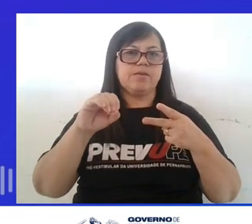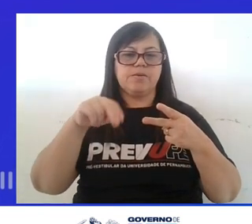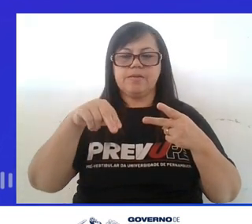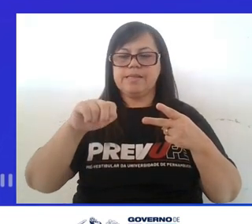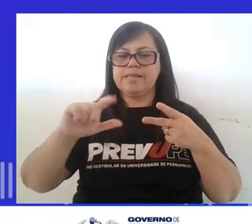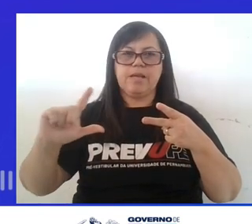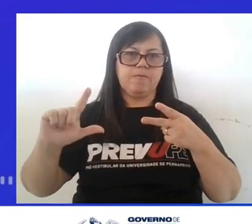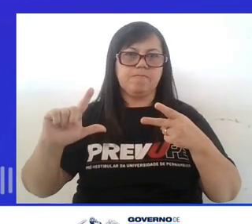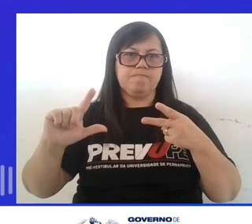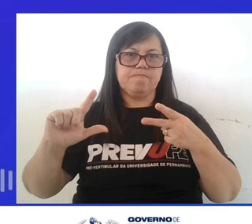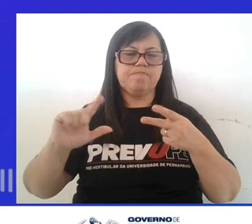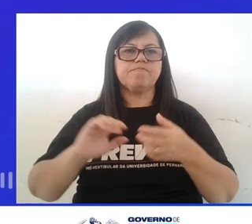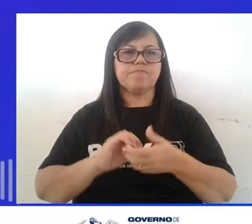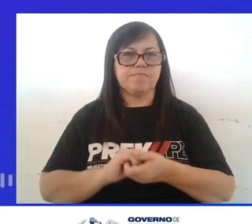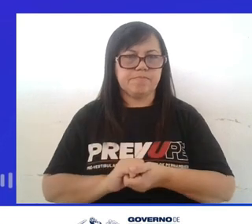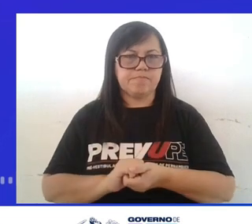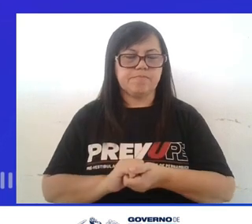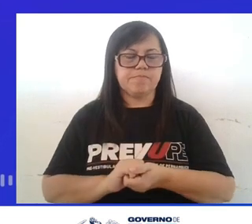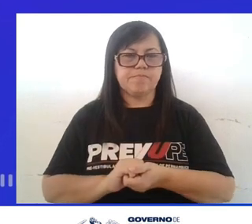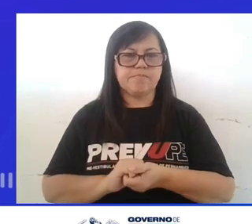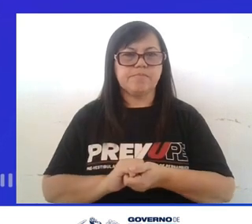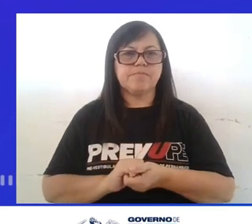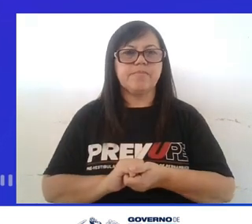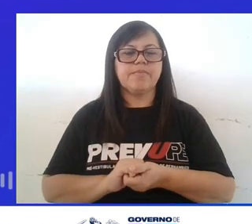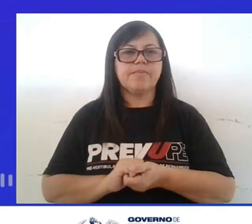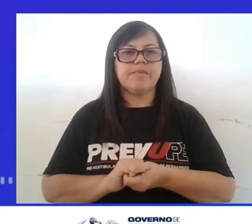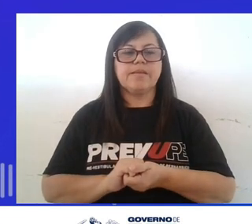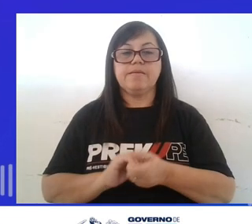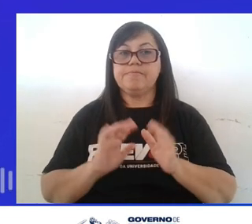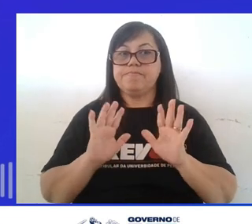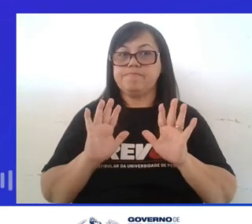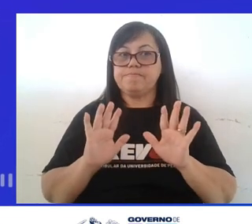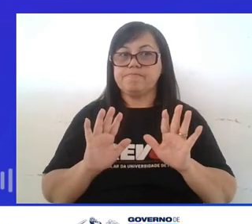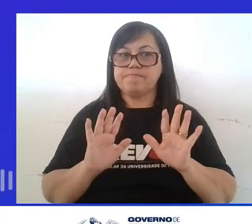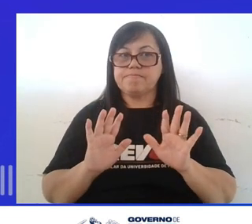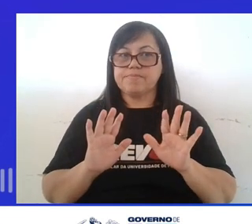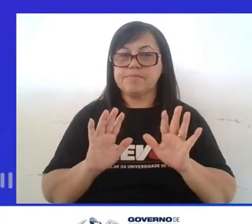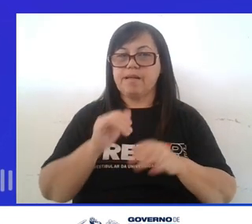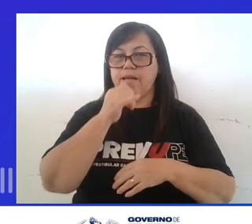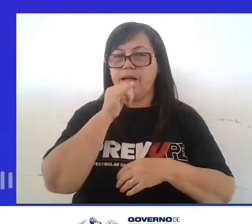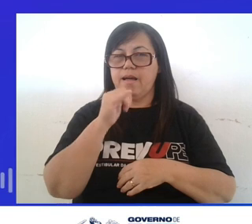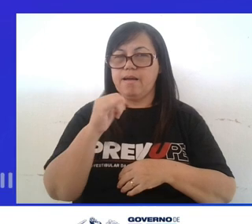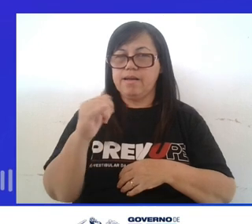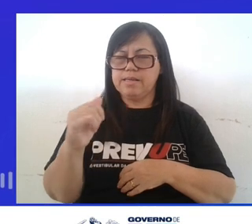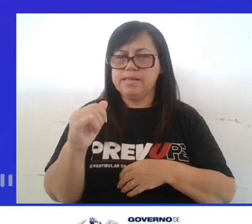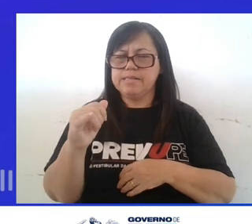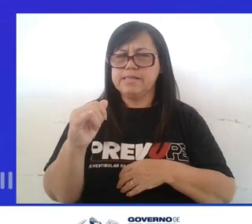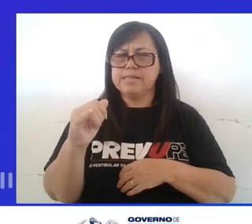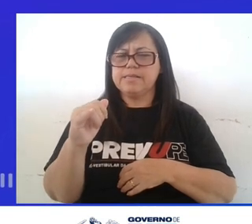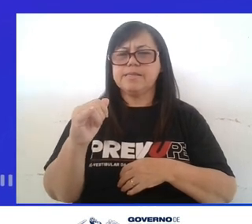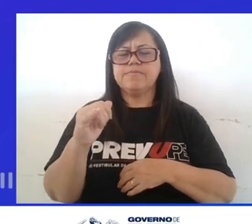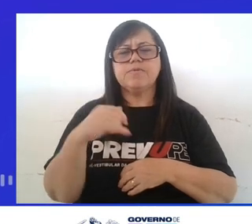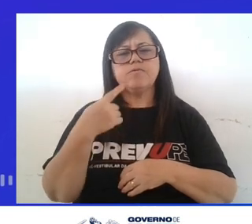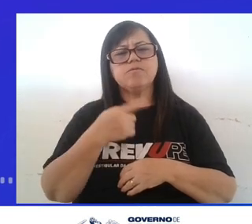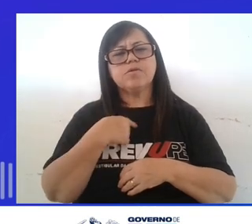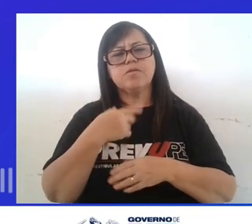convencional. Então, ó, a seta da corrente elétrica, normalmente, ela é